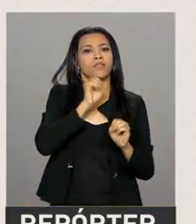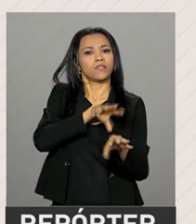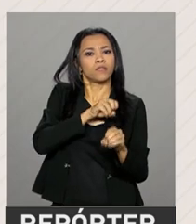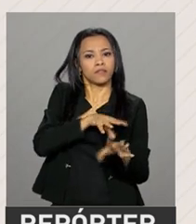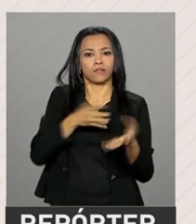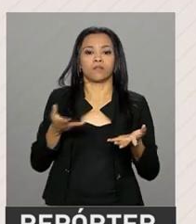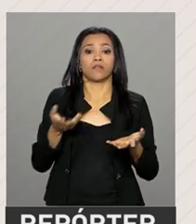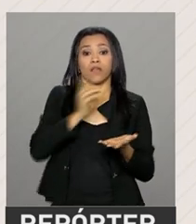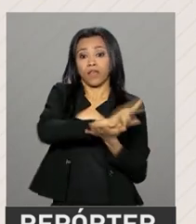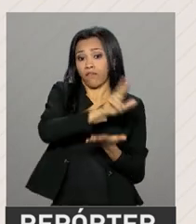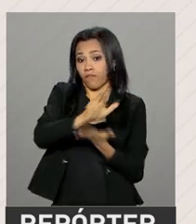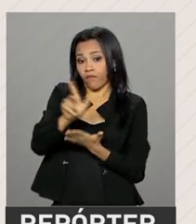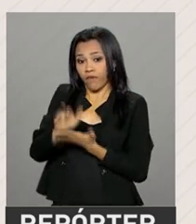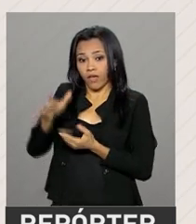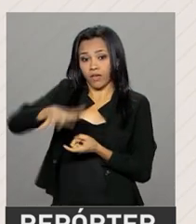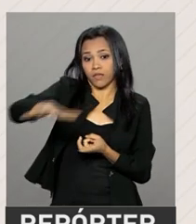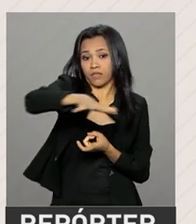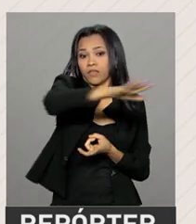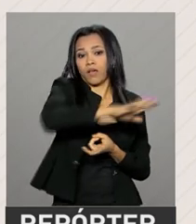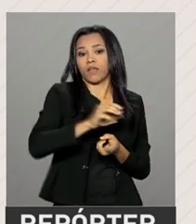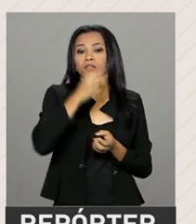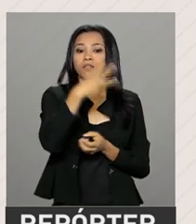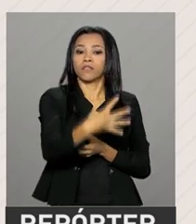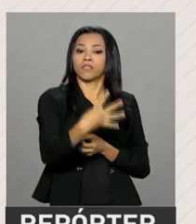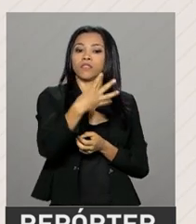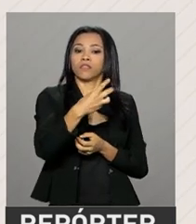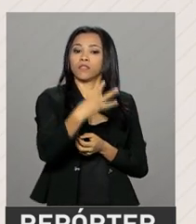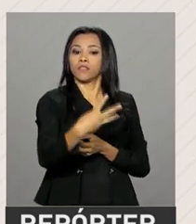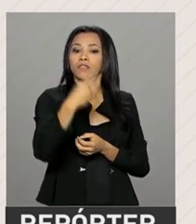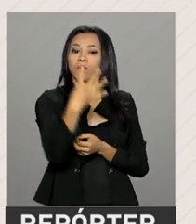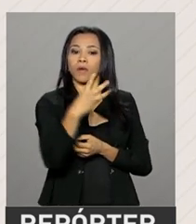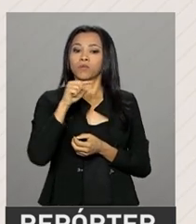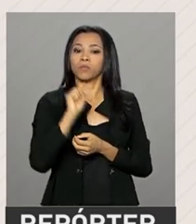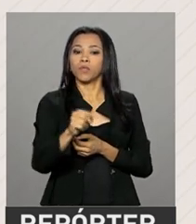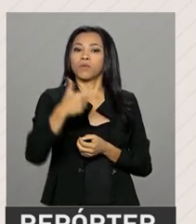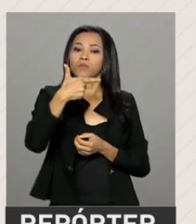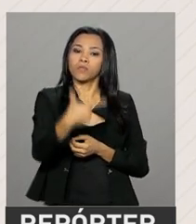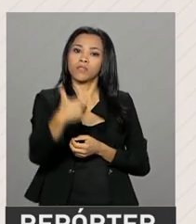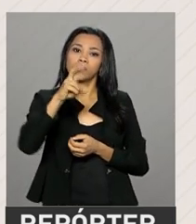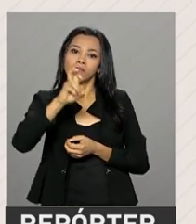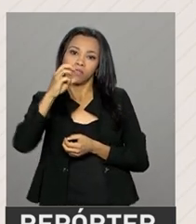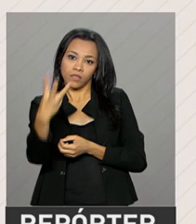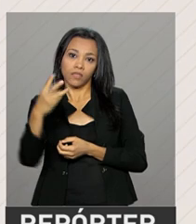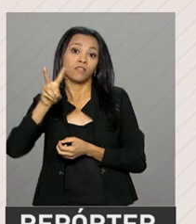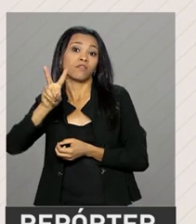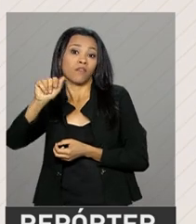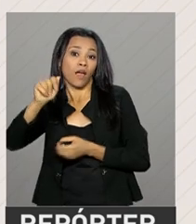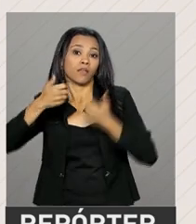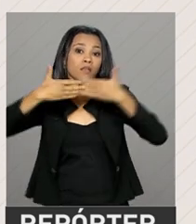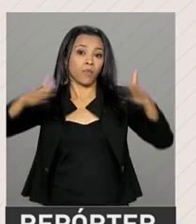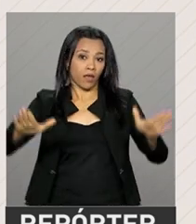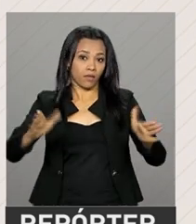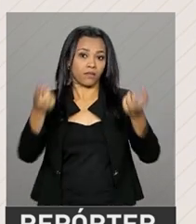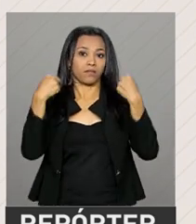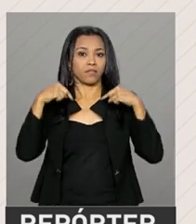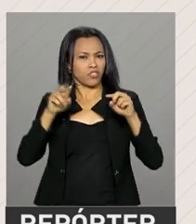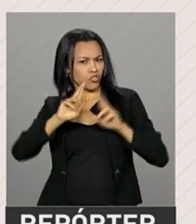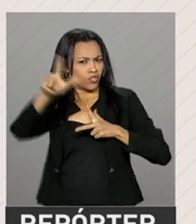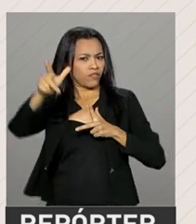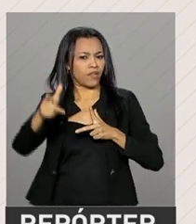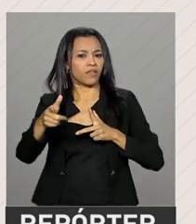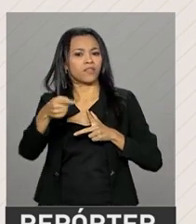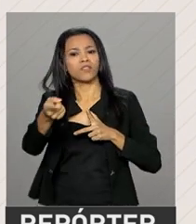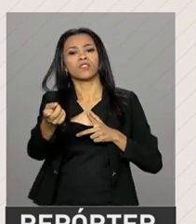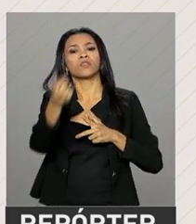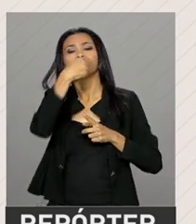todos os setores foram 34.23 vagas abertas no mês passado resultado bem diferente do